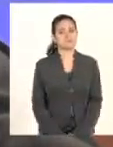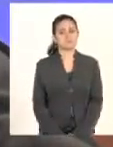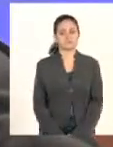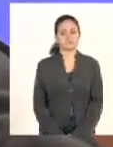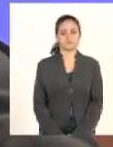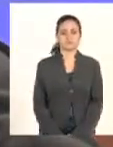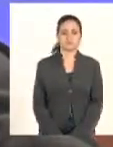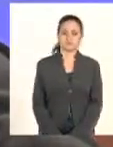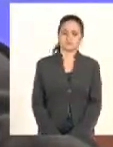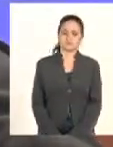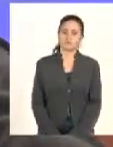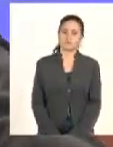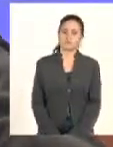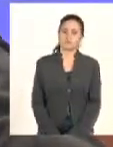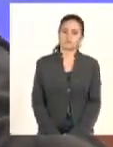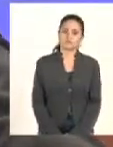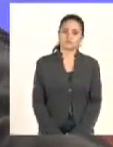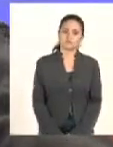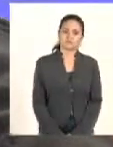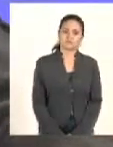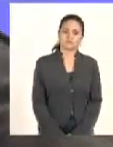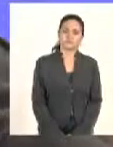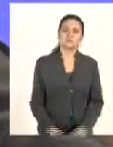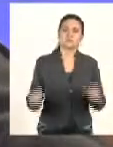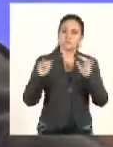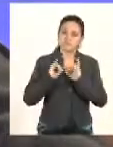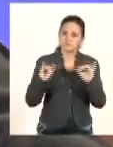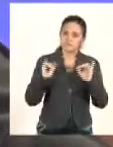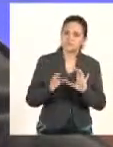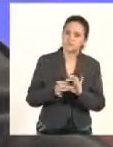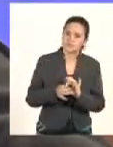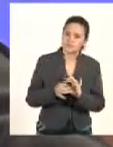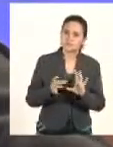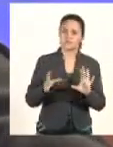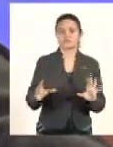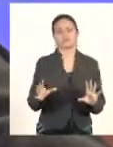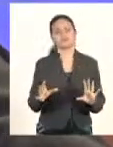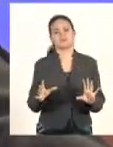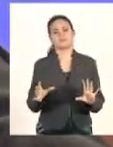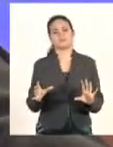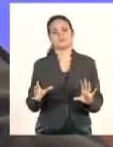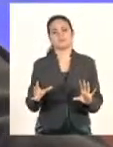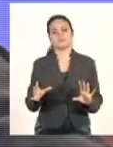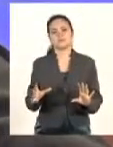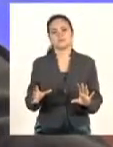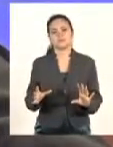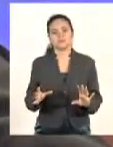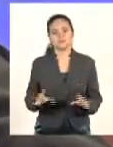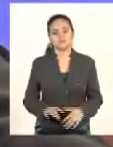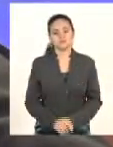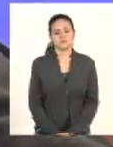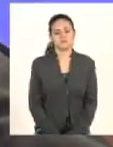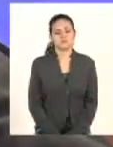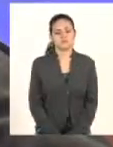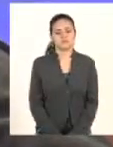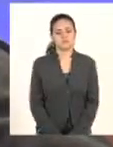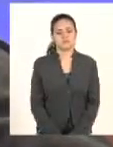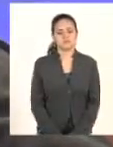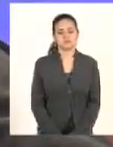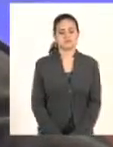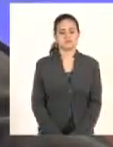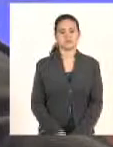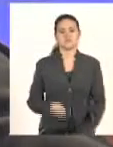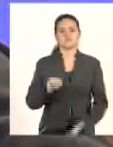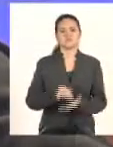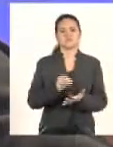a democracia de tal forma e não age com honradez